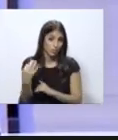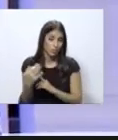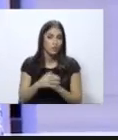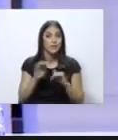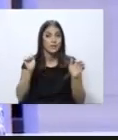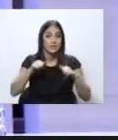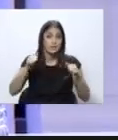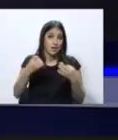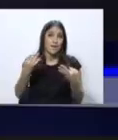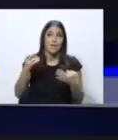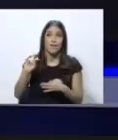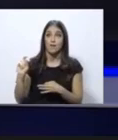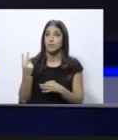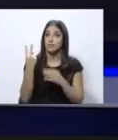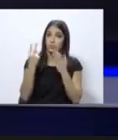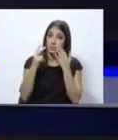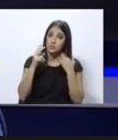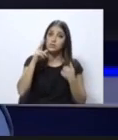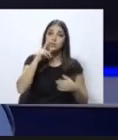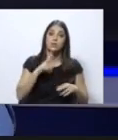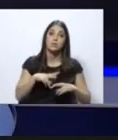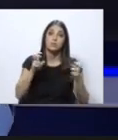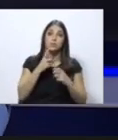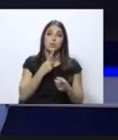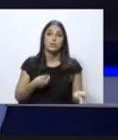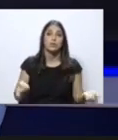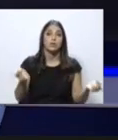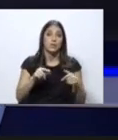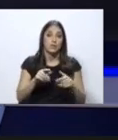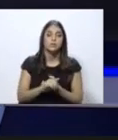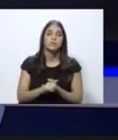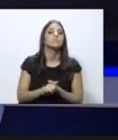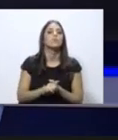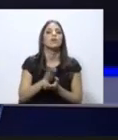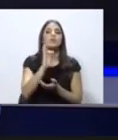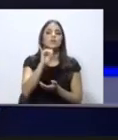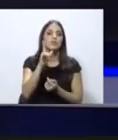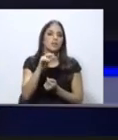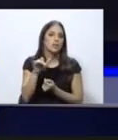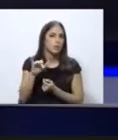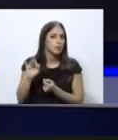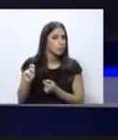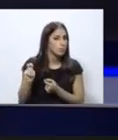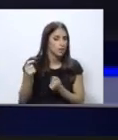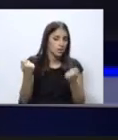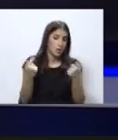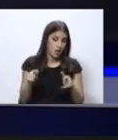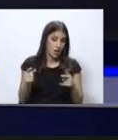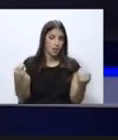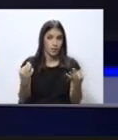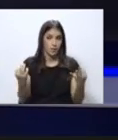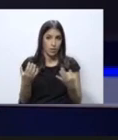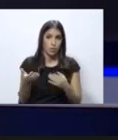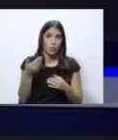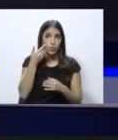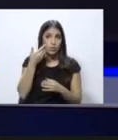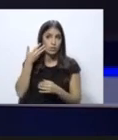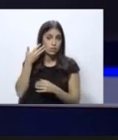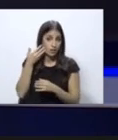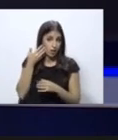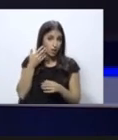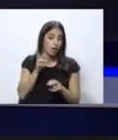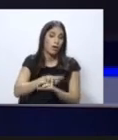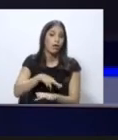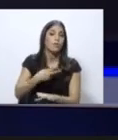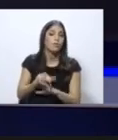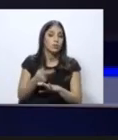Tony Martínez e Filipe Anderson na Invicta. Filipe Anderson é então o mais recente reforço do Futebol